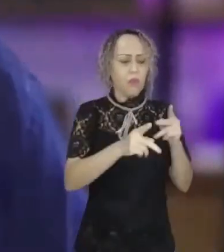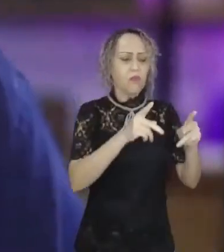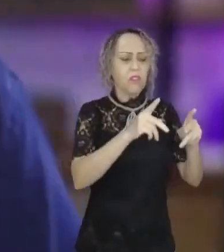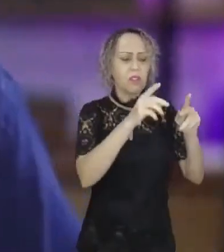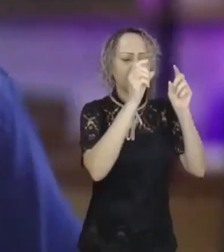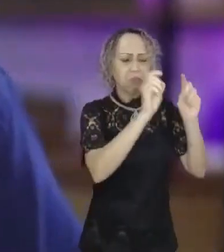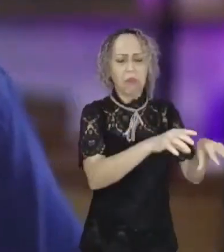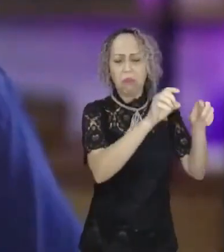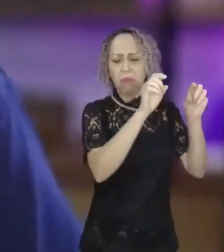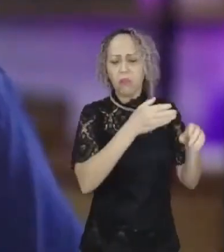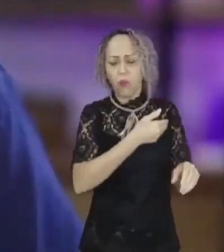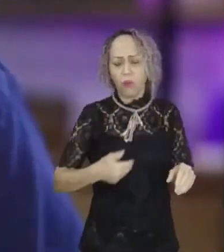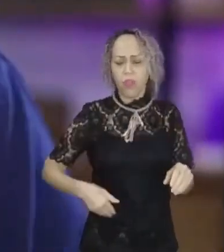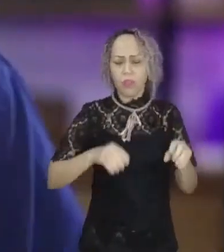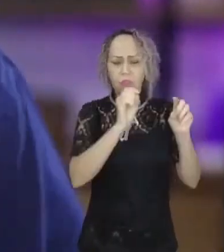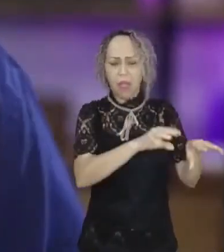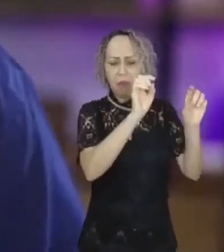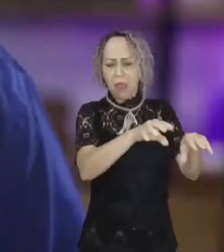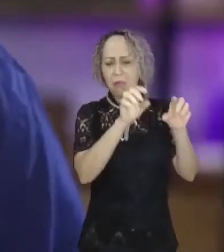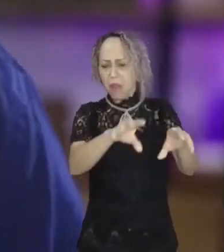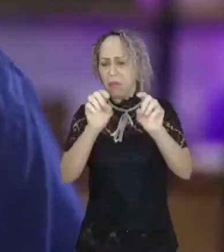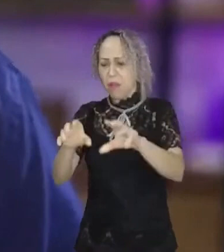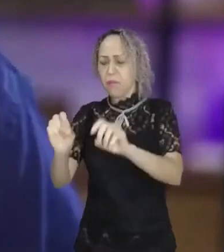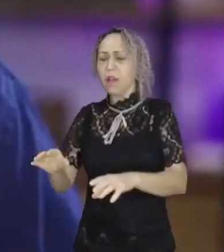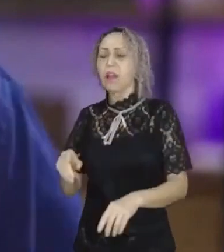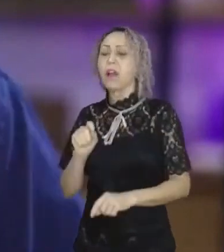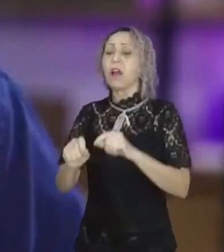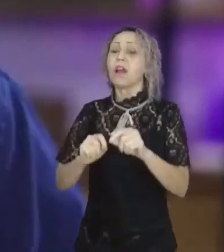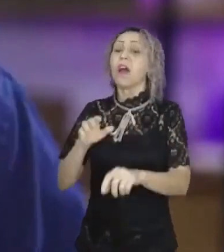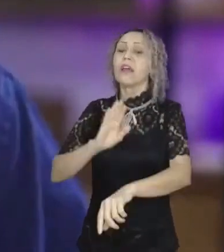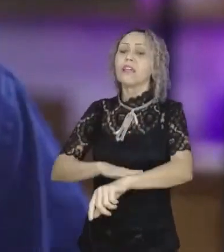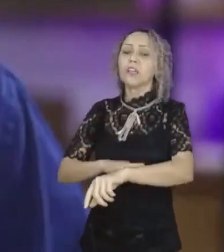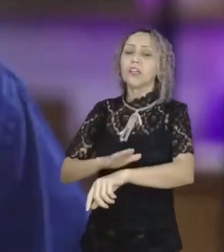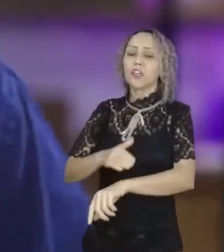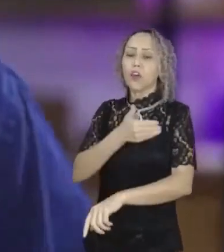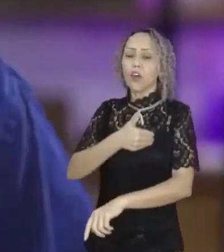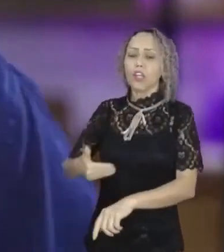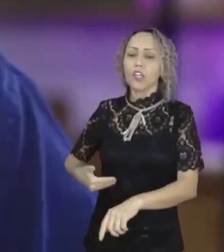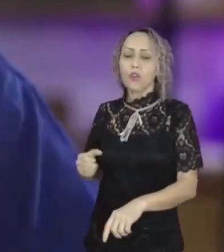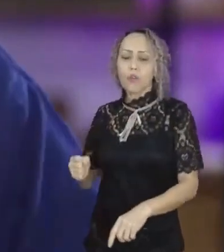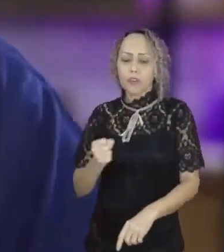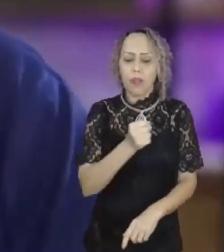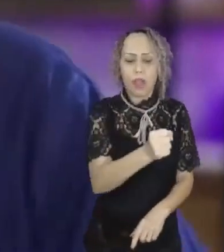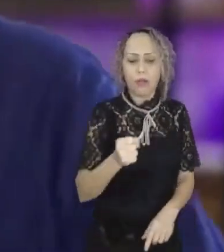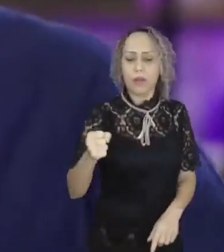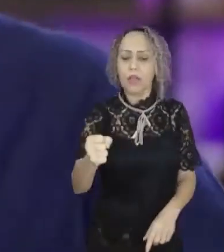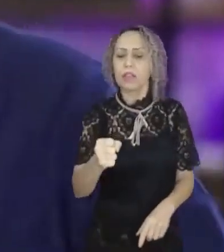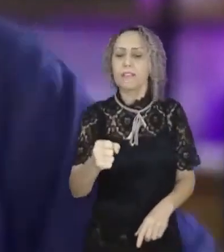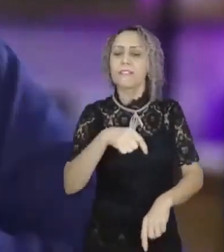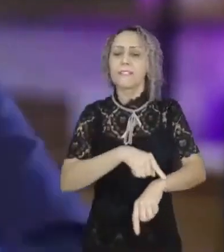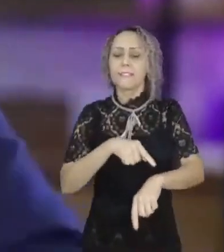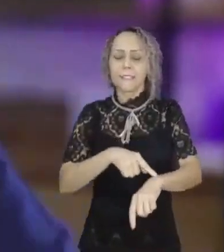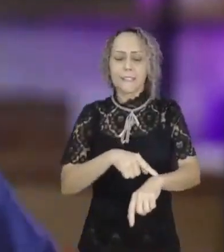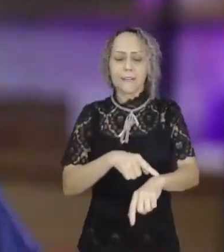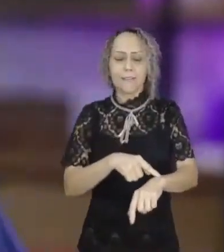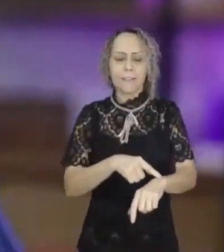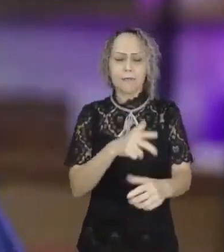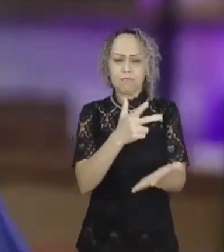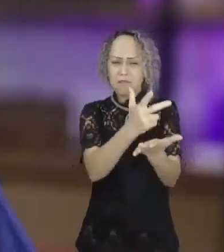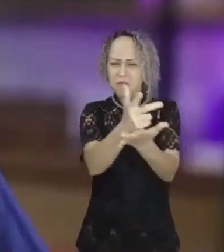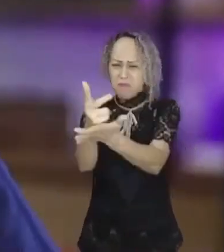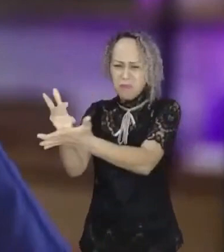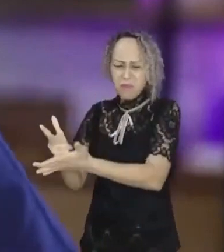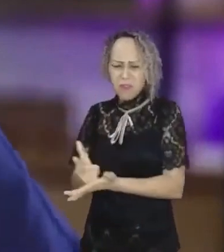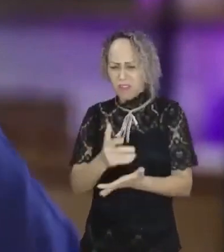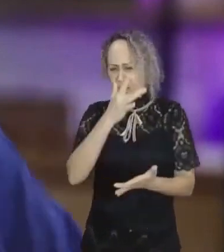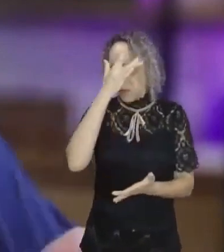para matar alguém, sabe? Através da polícia. Eu te confesso que não dá para a gente dizer que é instituição.